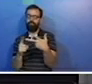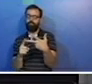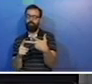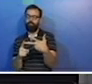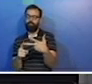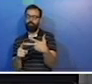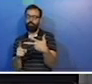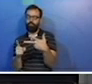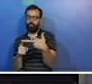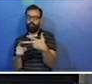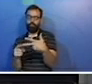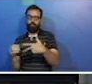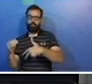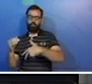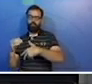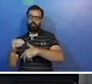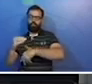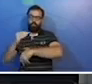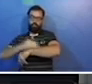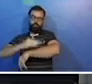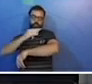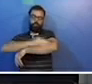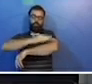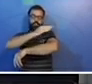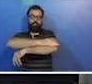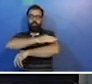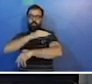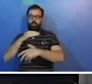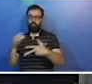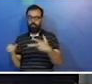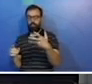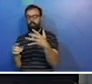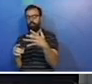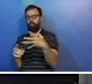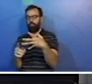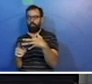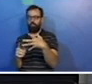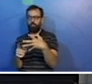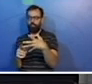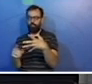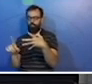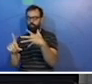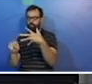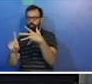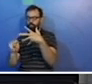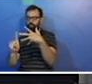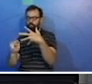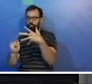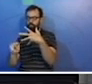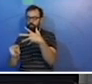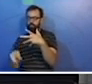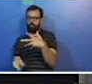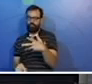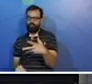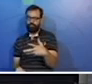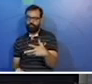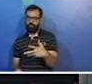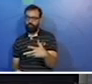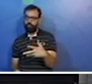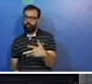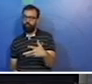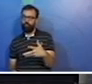do caramujo? Perereca. Quem se alimenta da perereca? Primeiro aqui nós vamos colocar martim